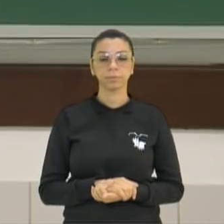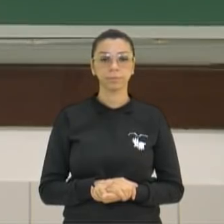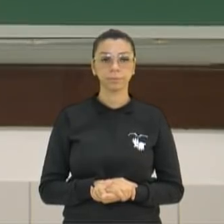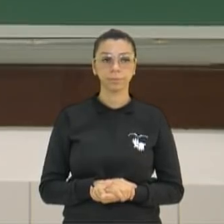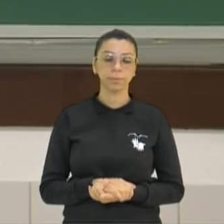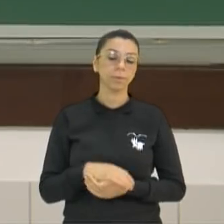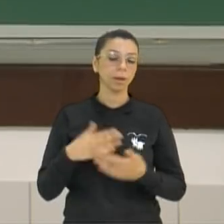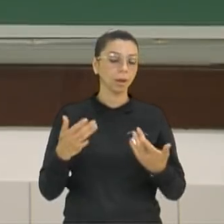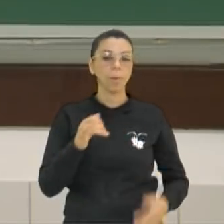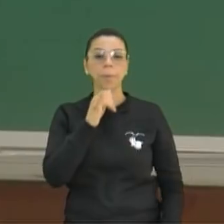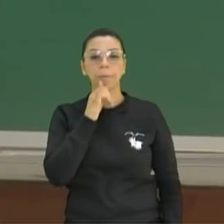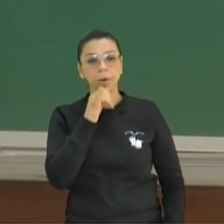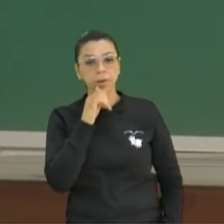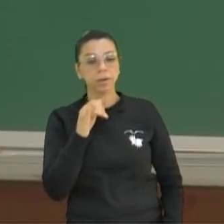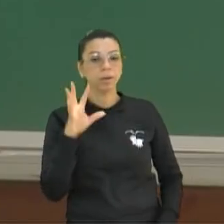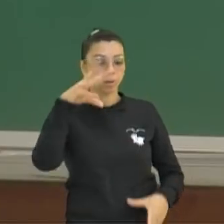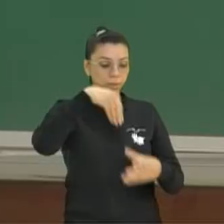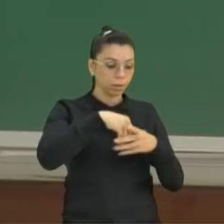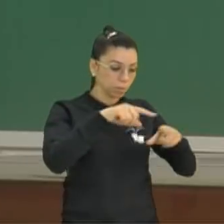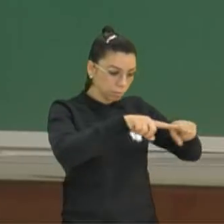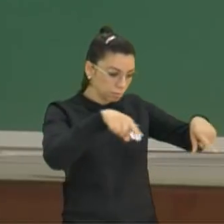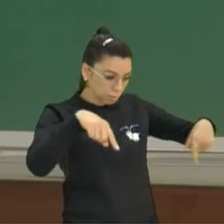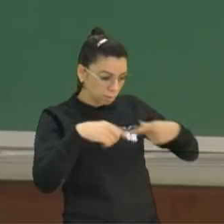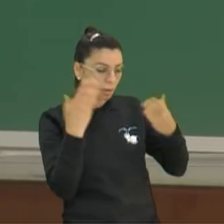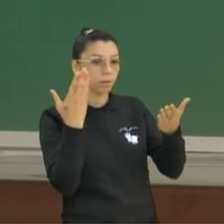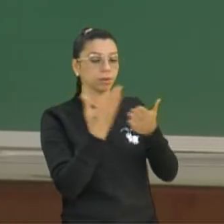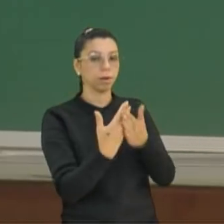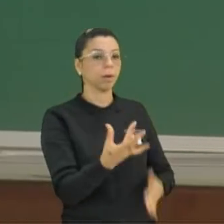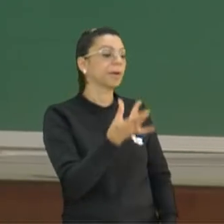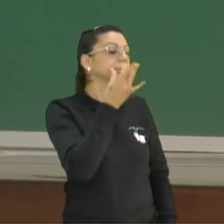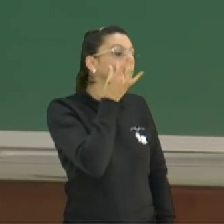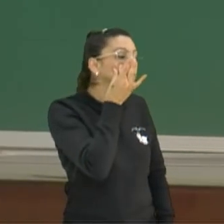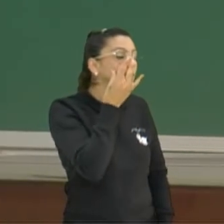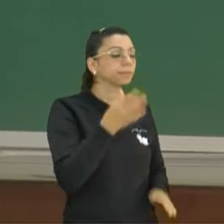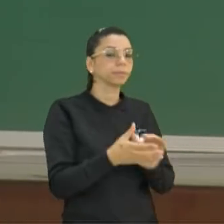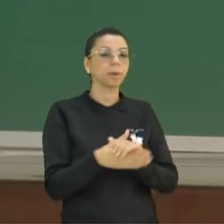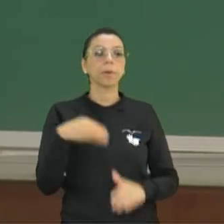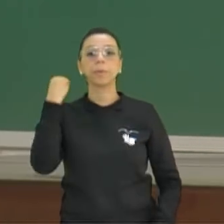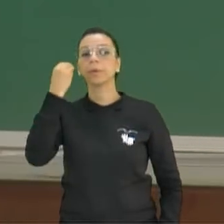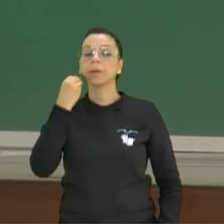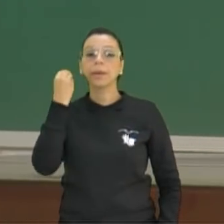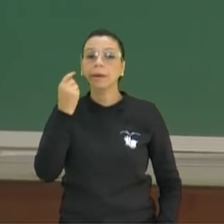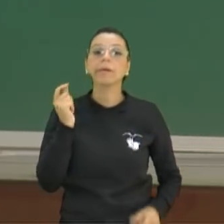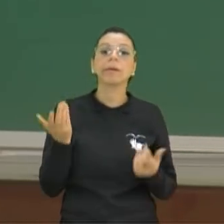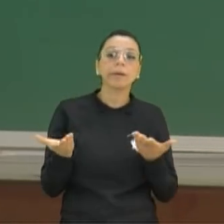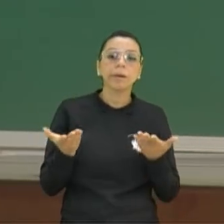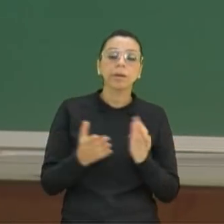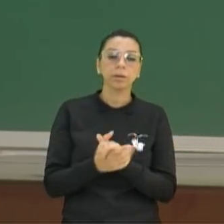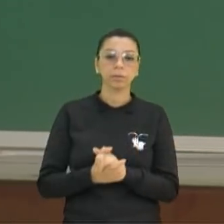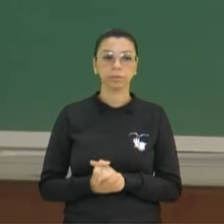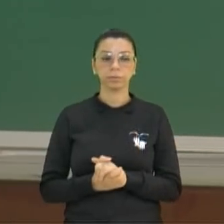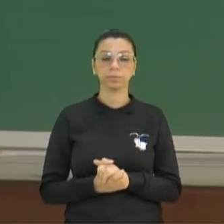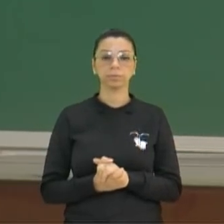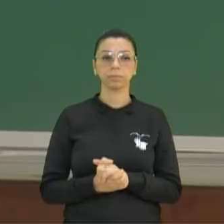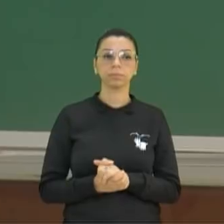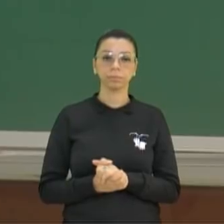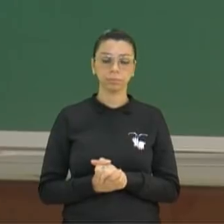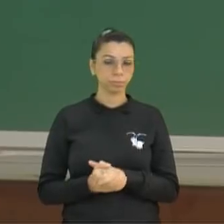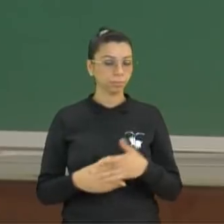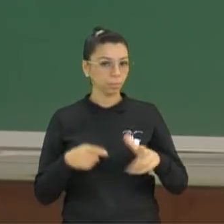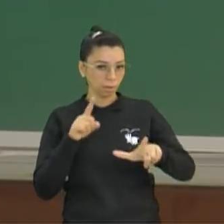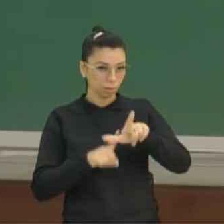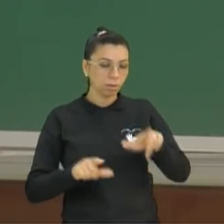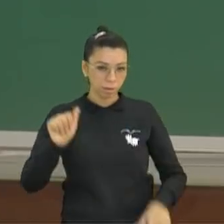Se estivéssemos na sala de aula, lá, presencial, e fosse um teste, quanto você teria tirado, será? Vamos ver? Letra A, será que